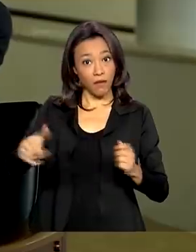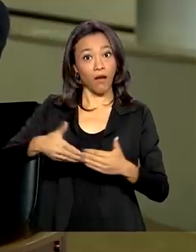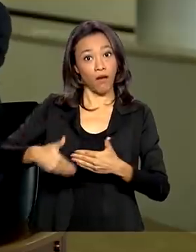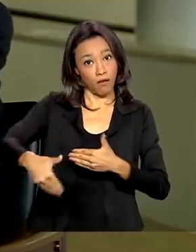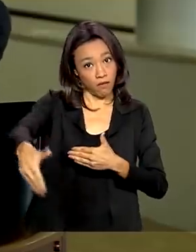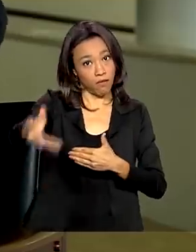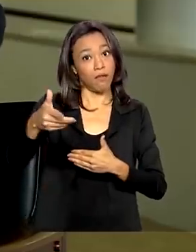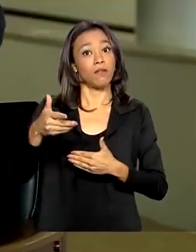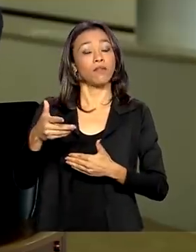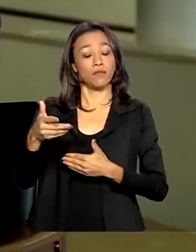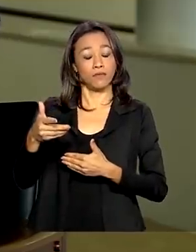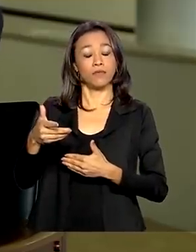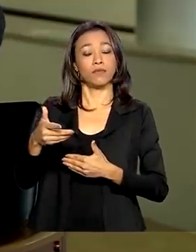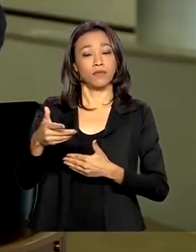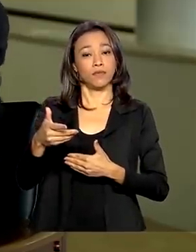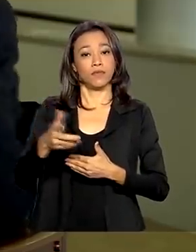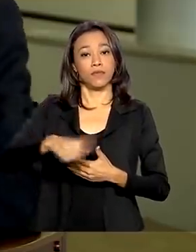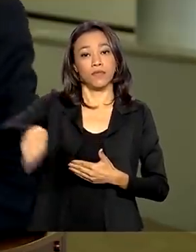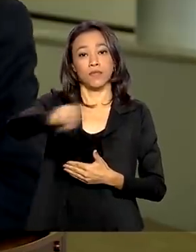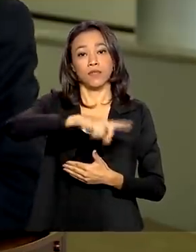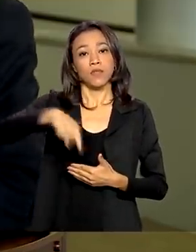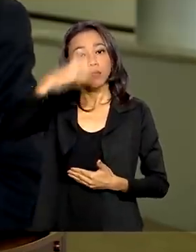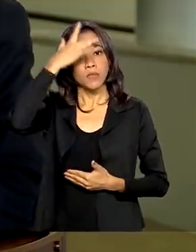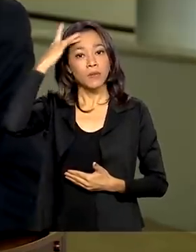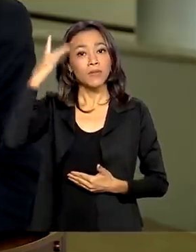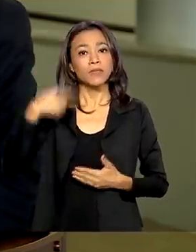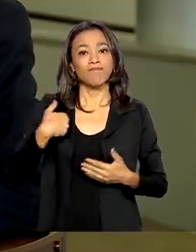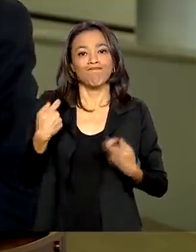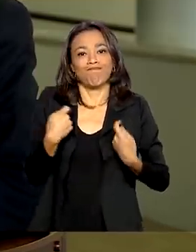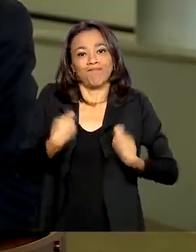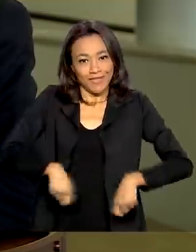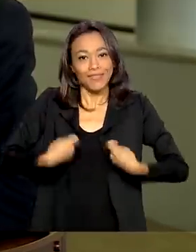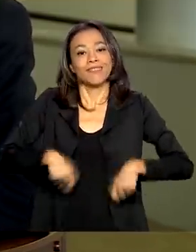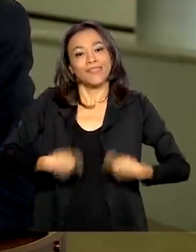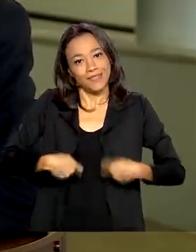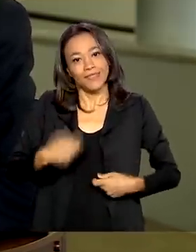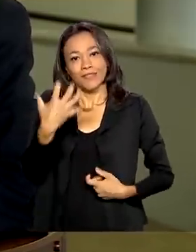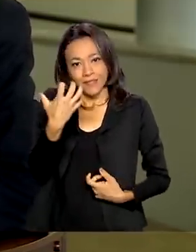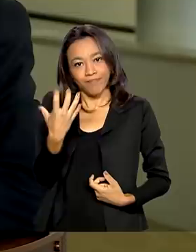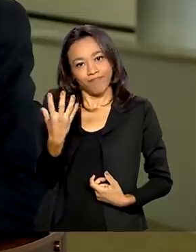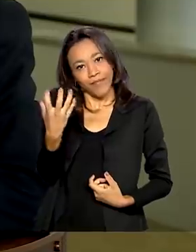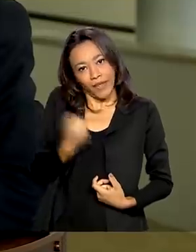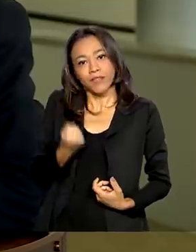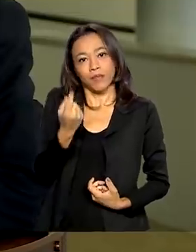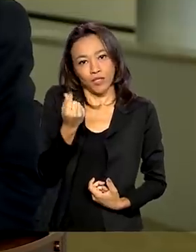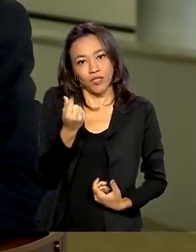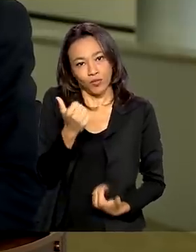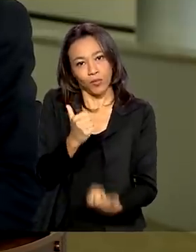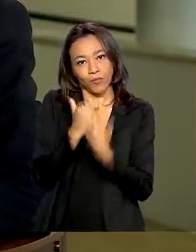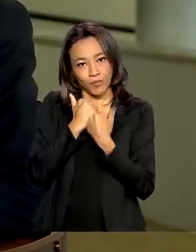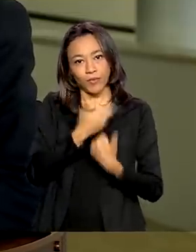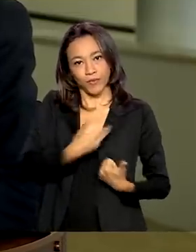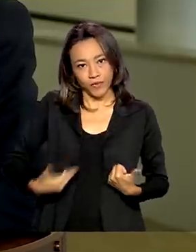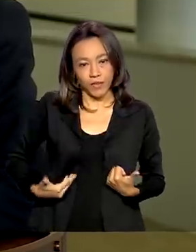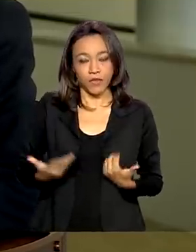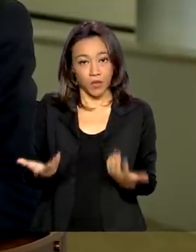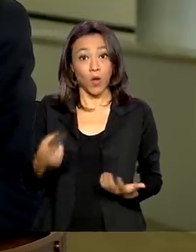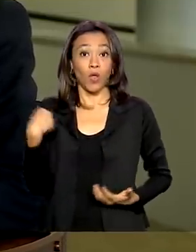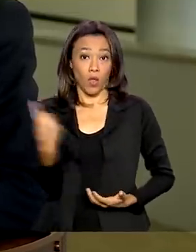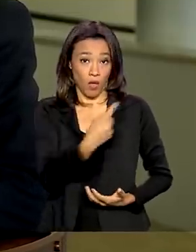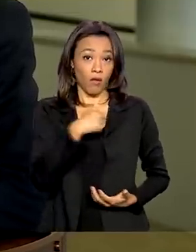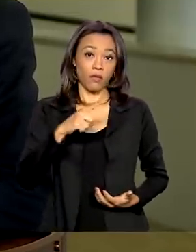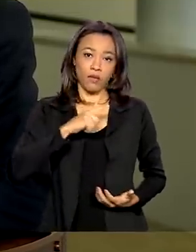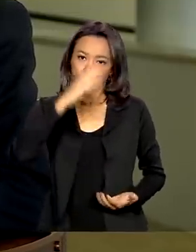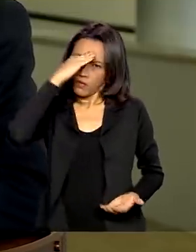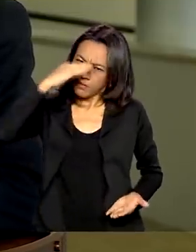feitos para pessoas que tem necessidade realmente receber esse auxílio governamental então nós temos